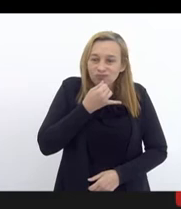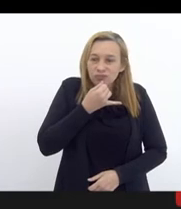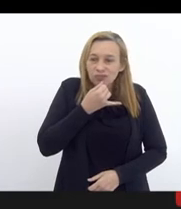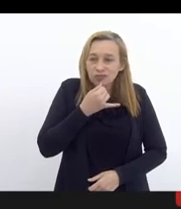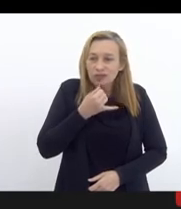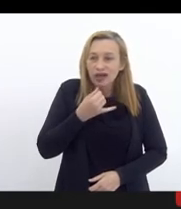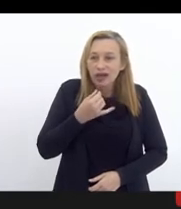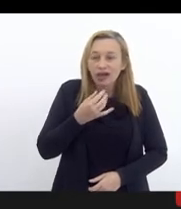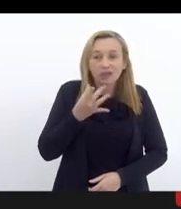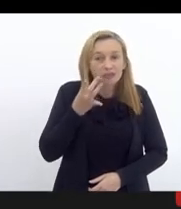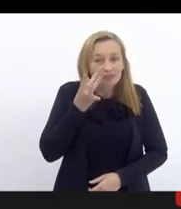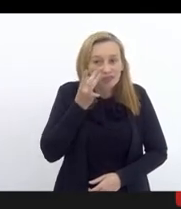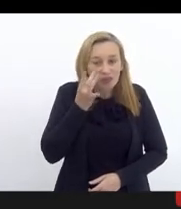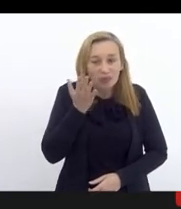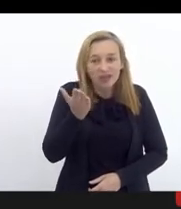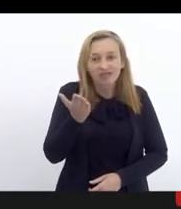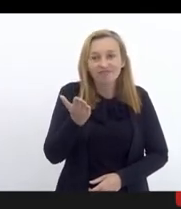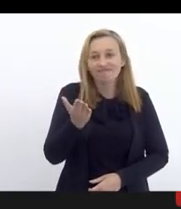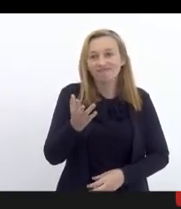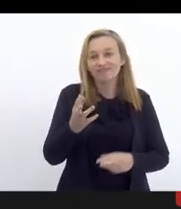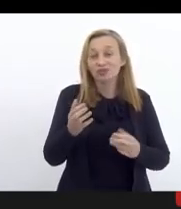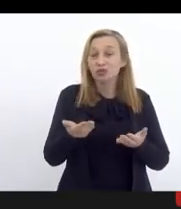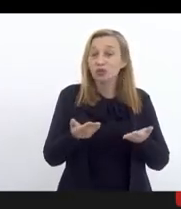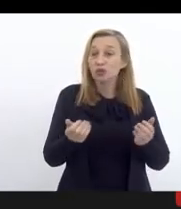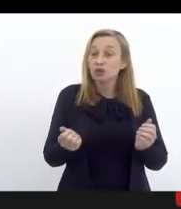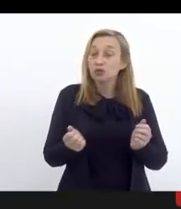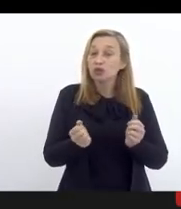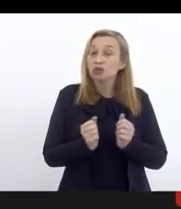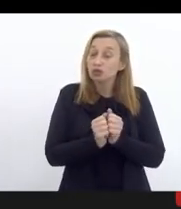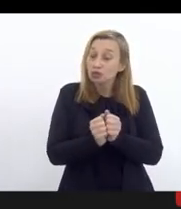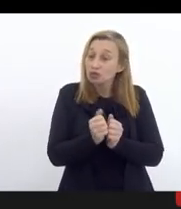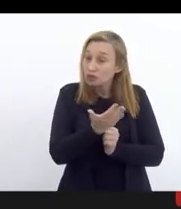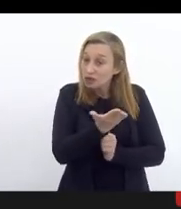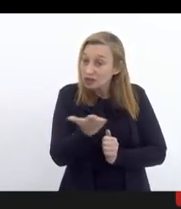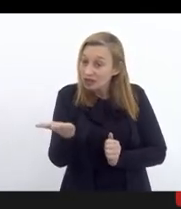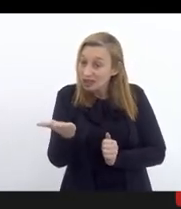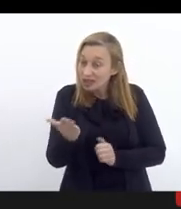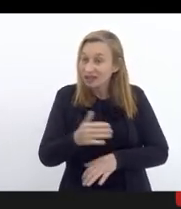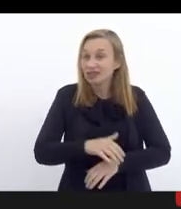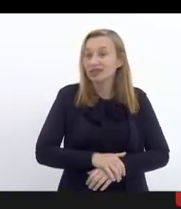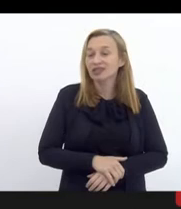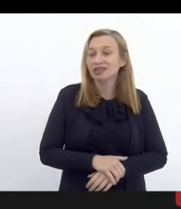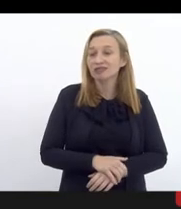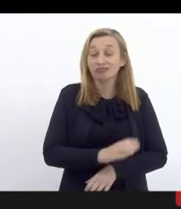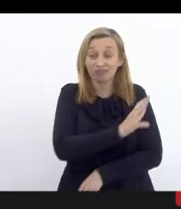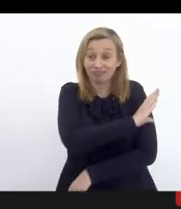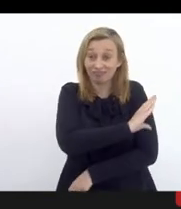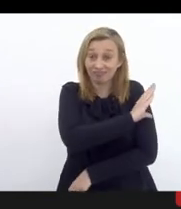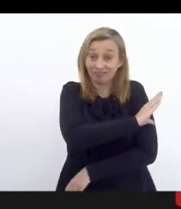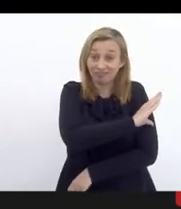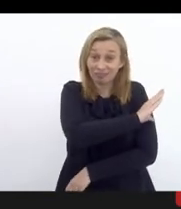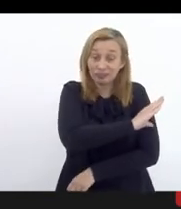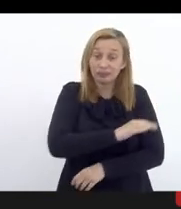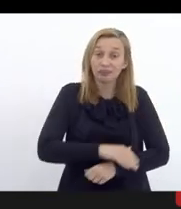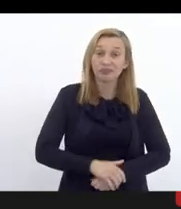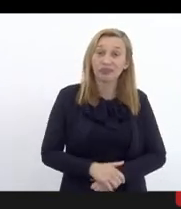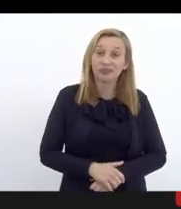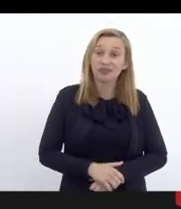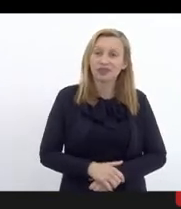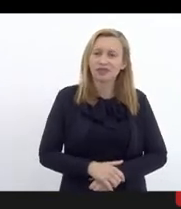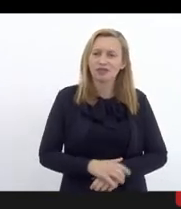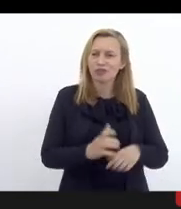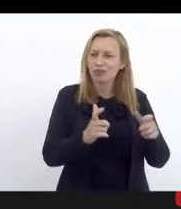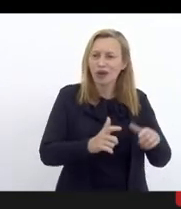presente com o senhor aí na nossa Campo dos Goytacazes, uma das regiões